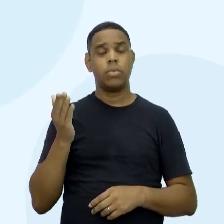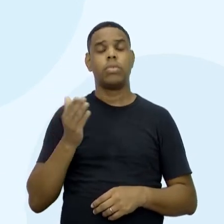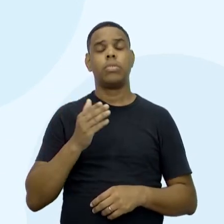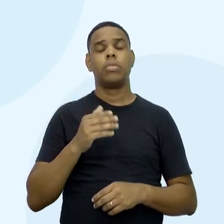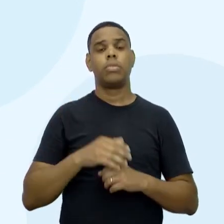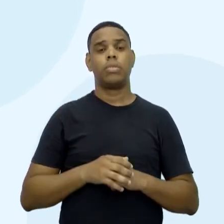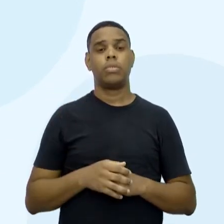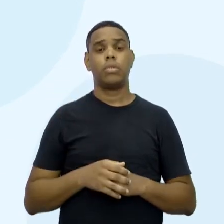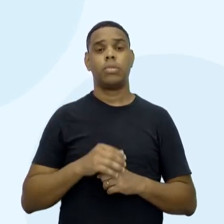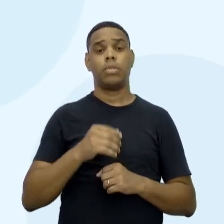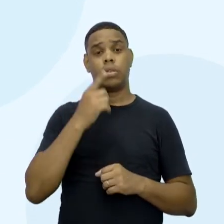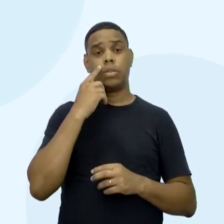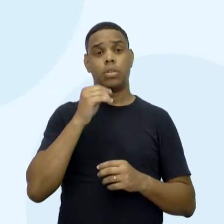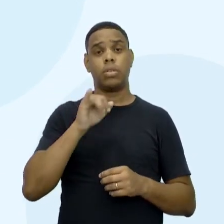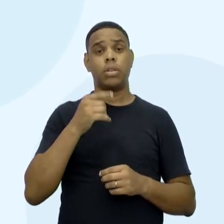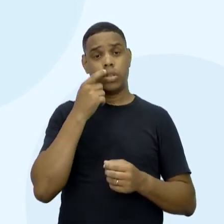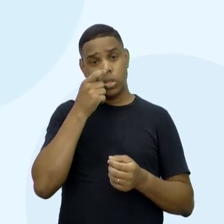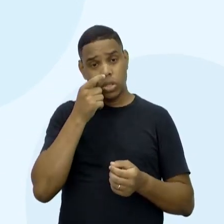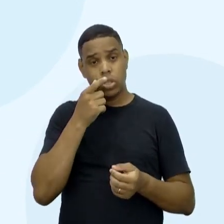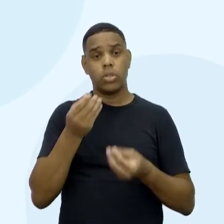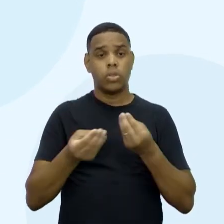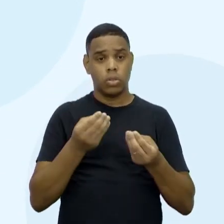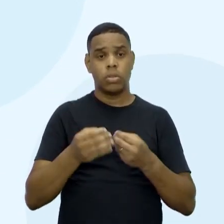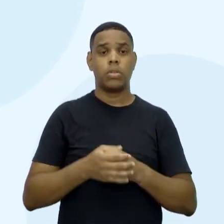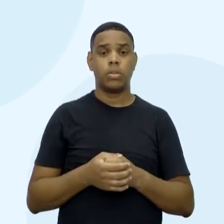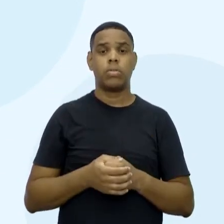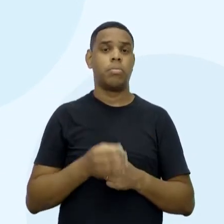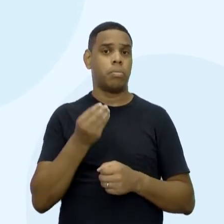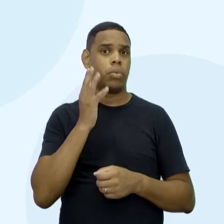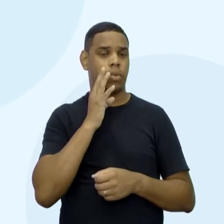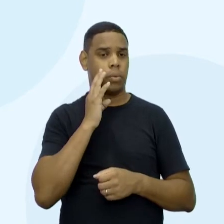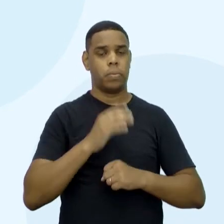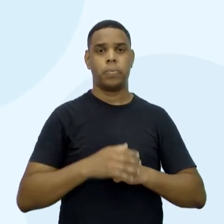no linkzinho e assistam, é bem bacana aí.